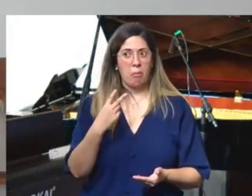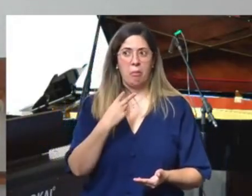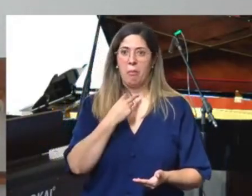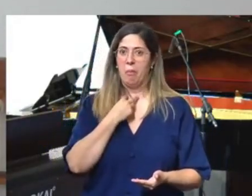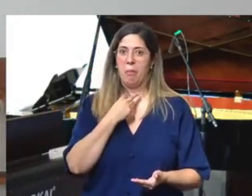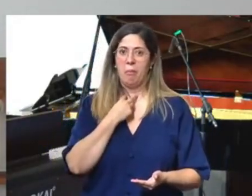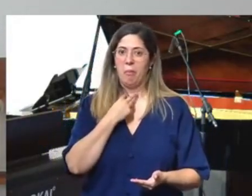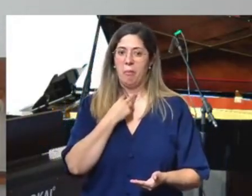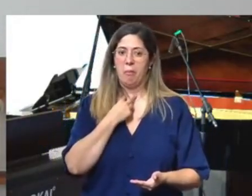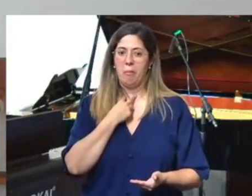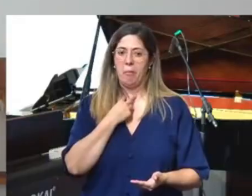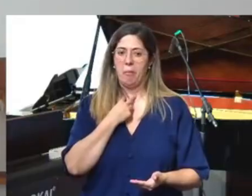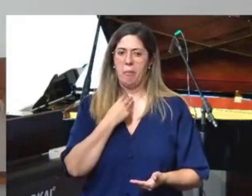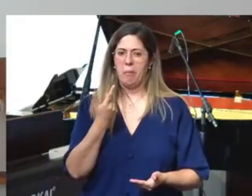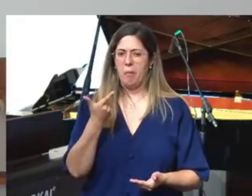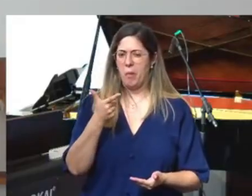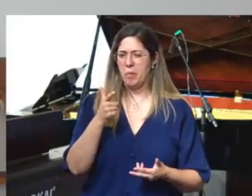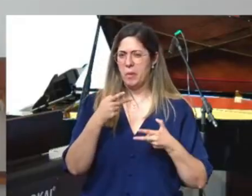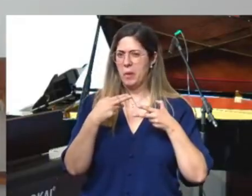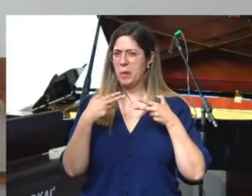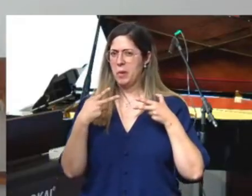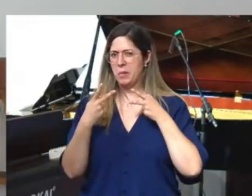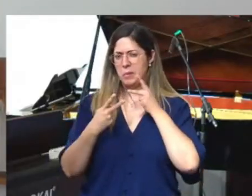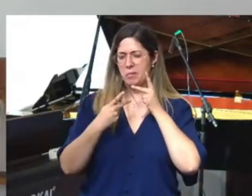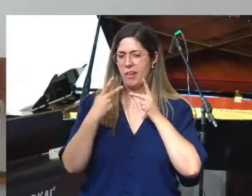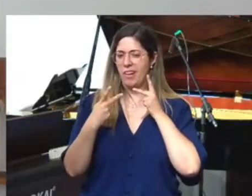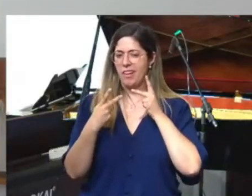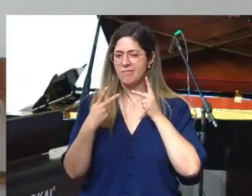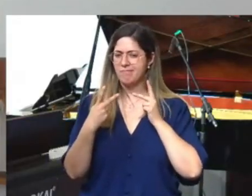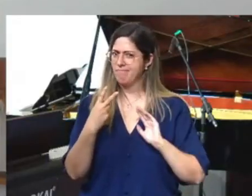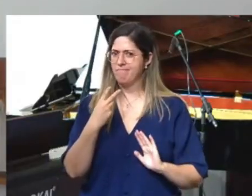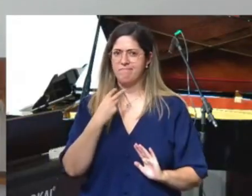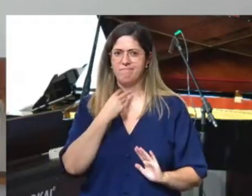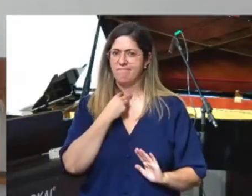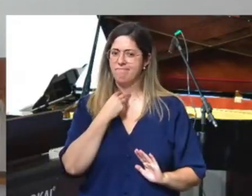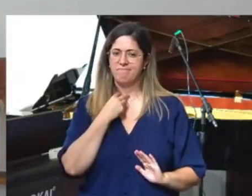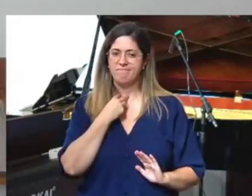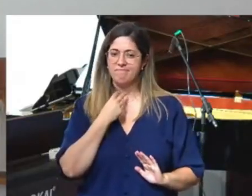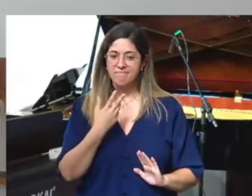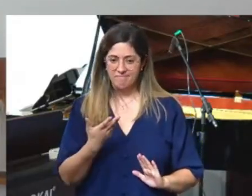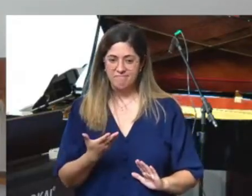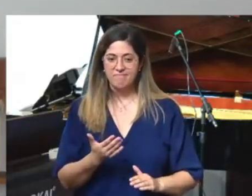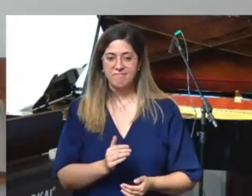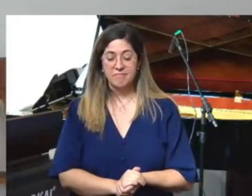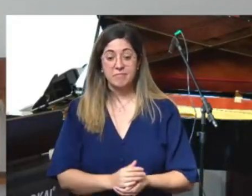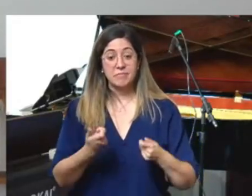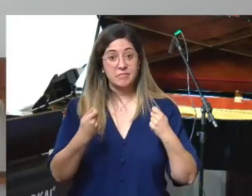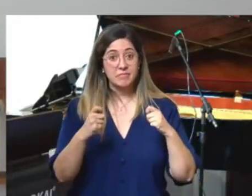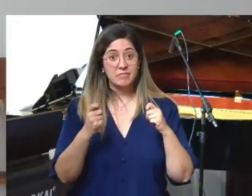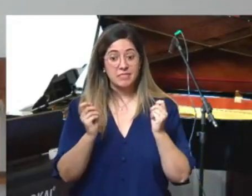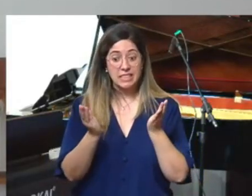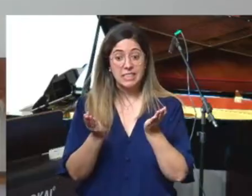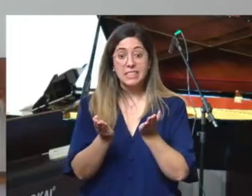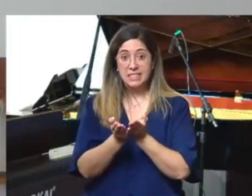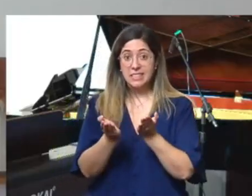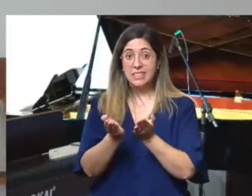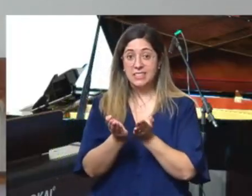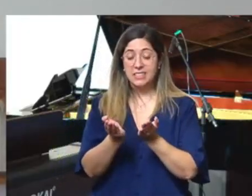possibilidade, ou é completamente inconsistente com a vida cristã,